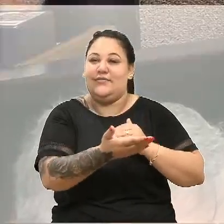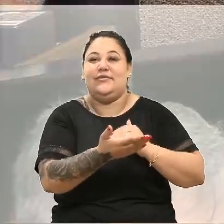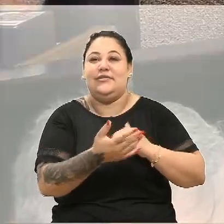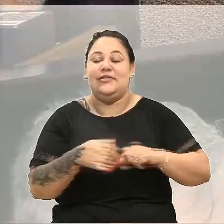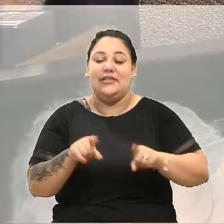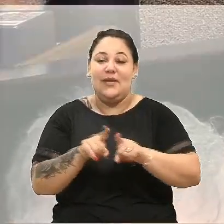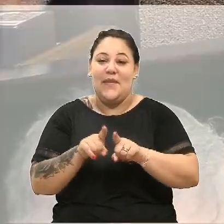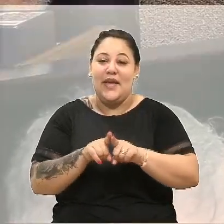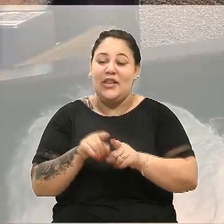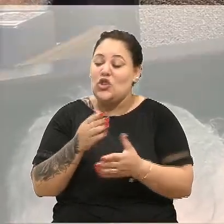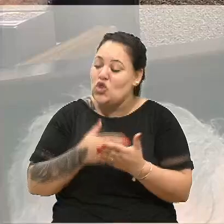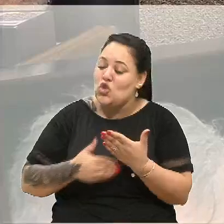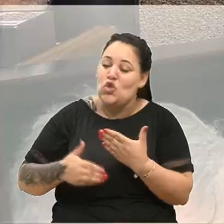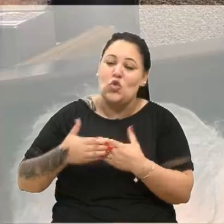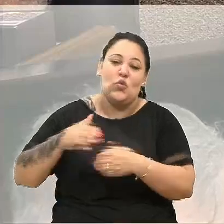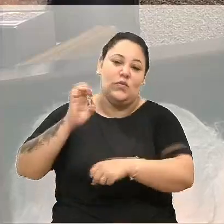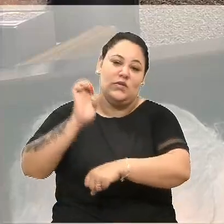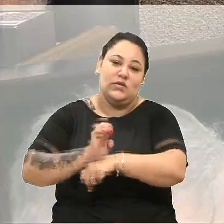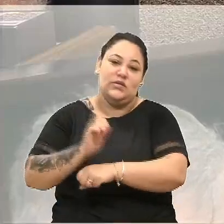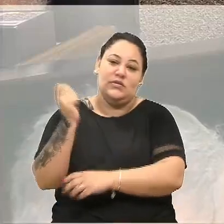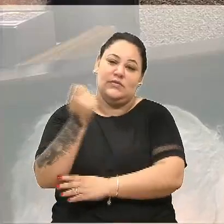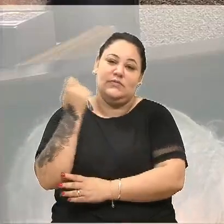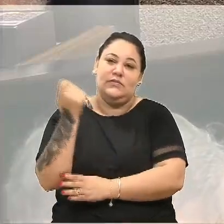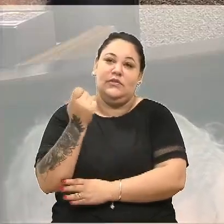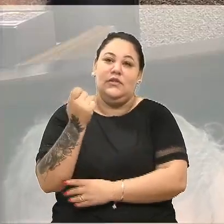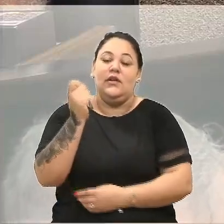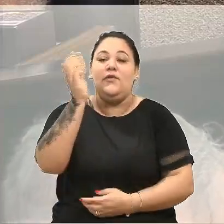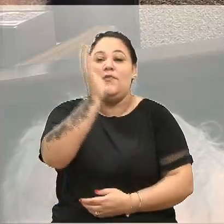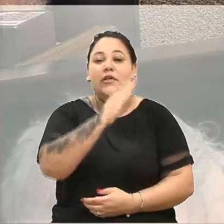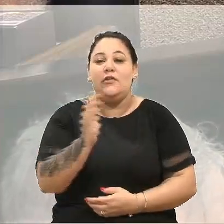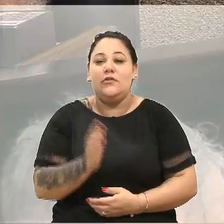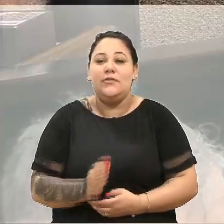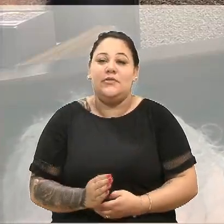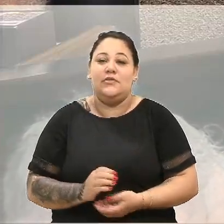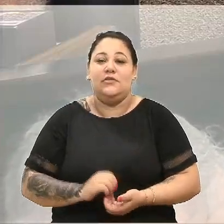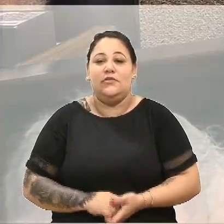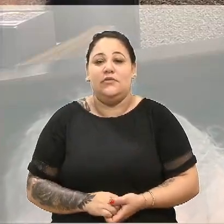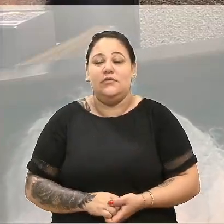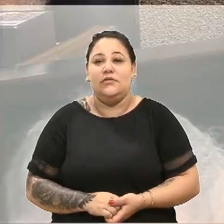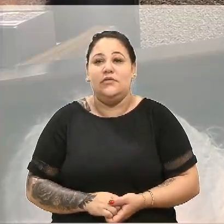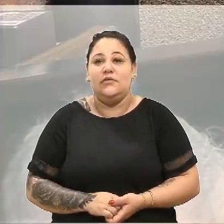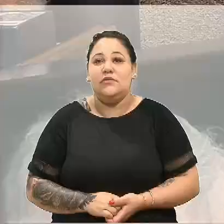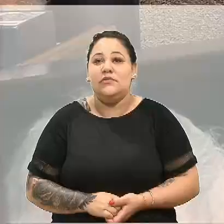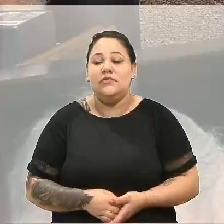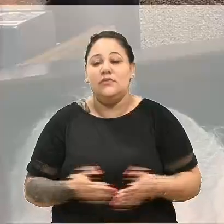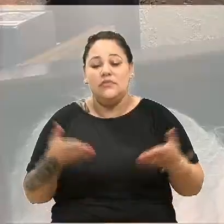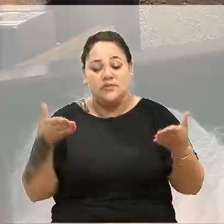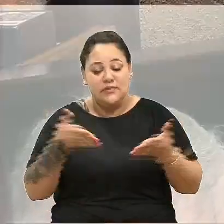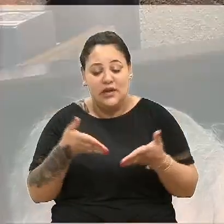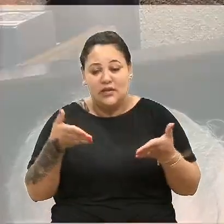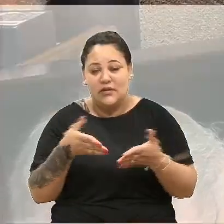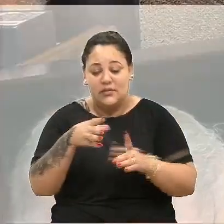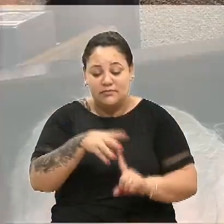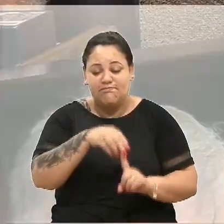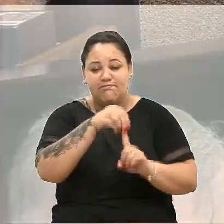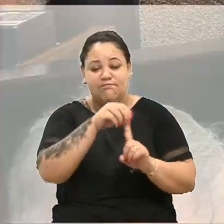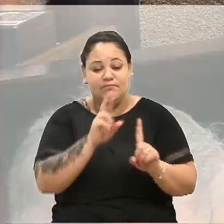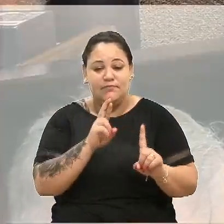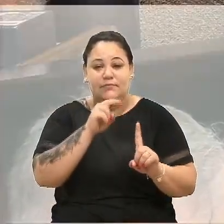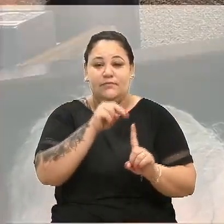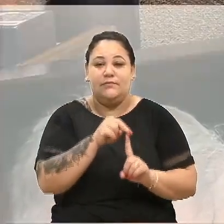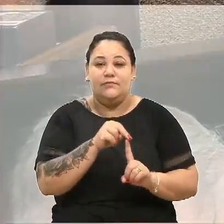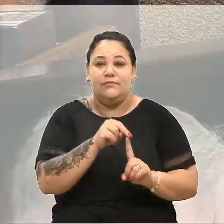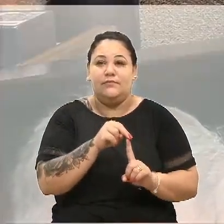também em todo o estado, no Brasil e também no mundo, a qual a sua referência da obra O